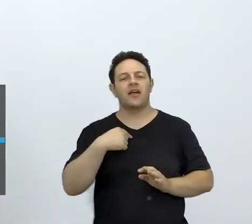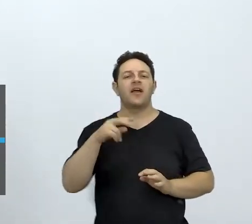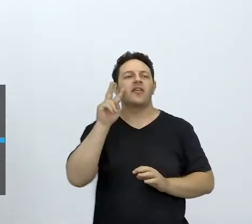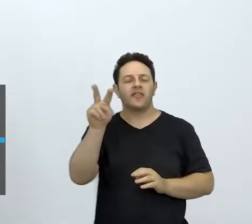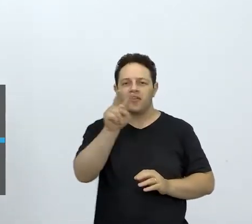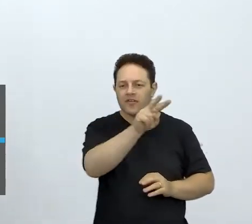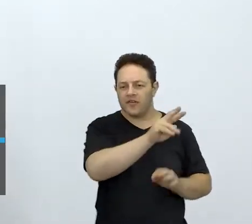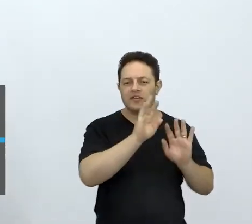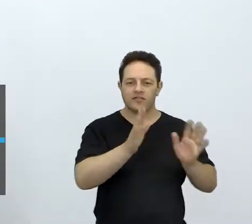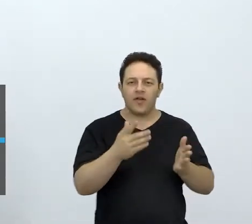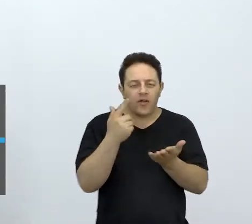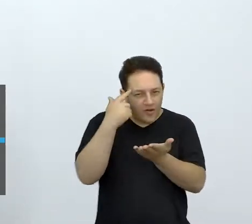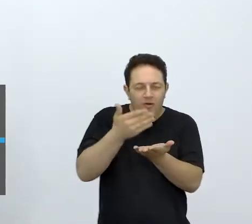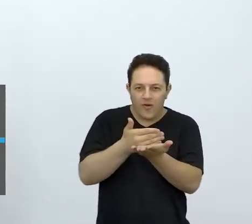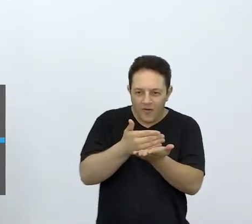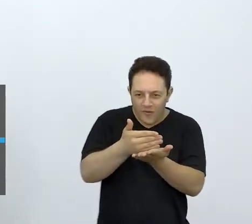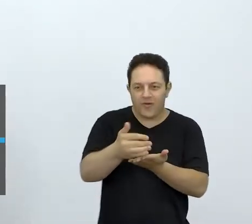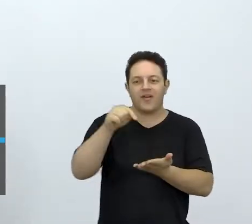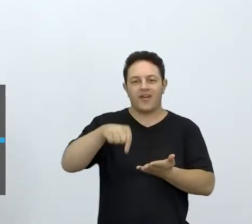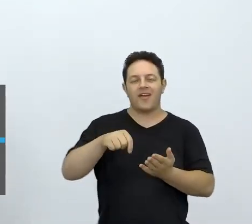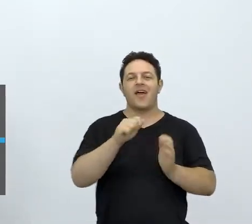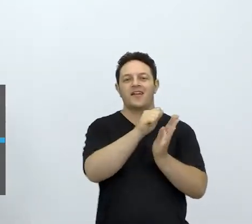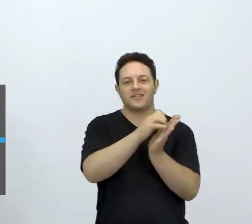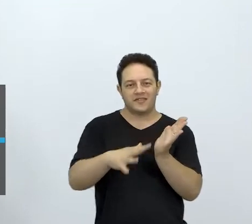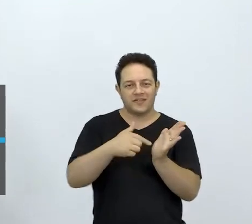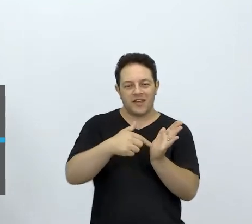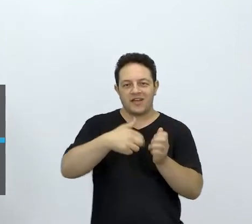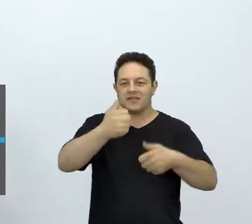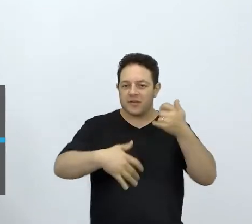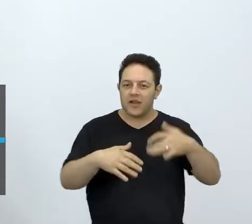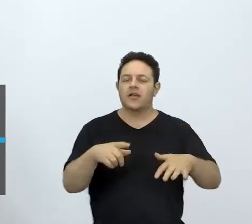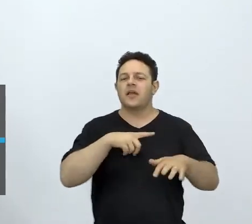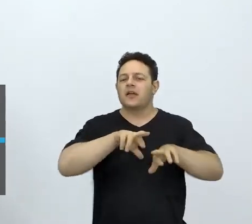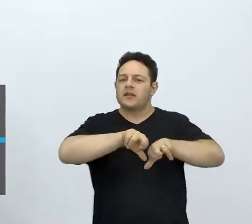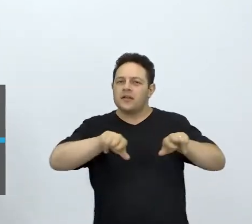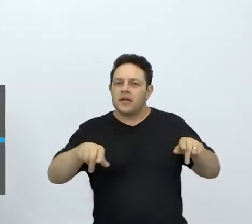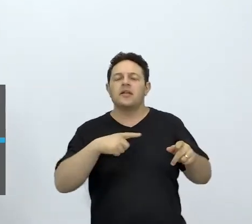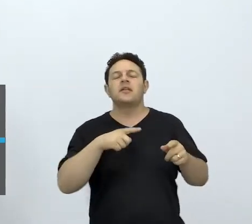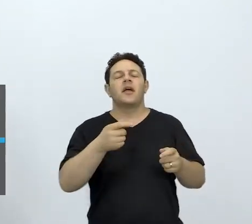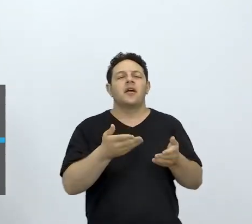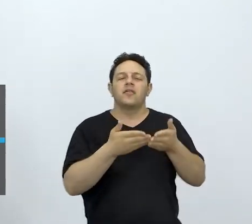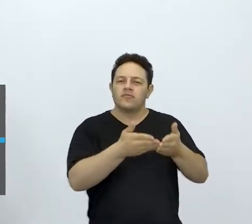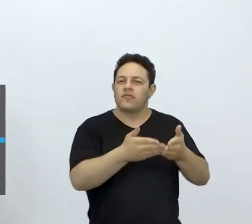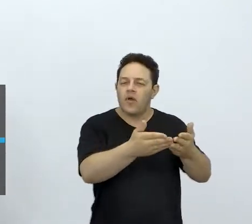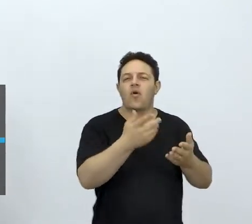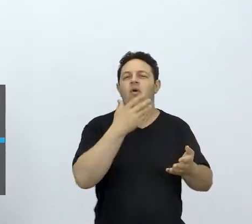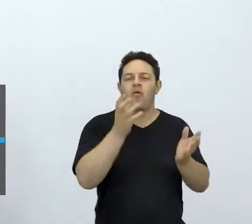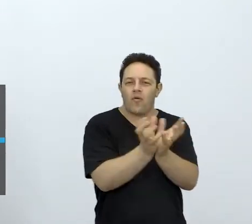também na introdução, né, dessa atividade. As grandes navegações, os comerciantes,